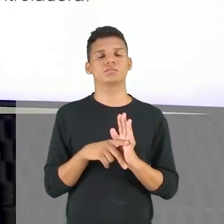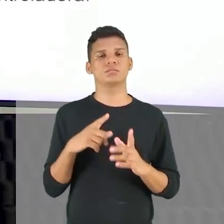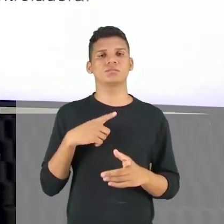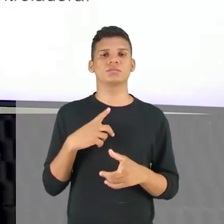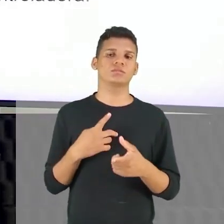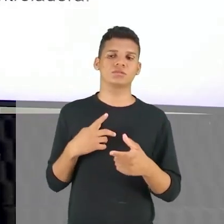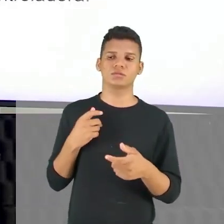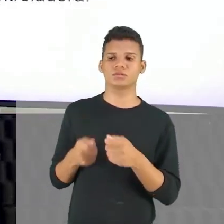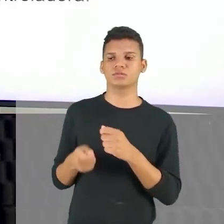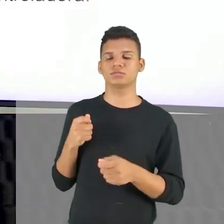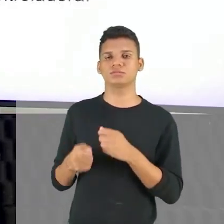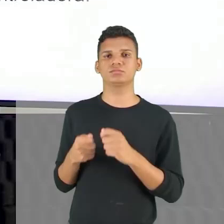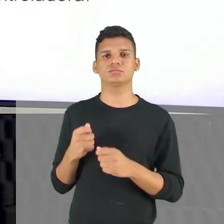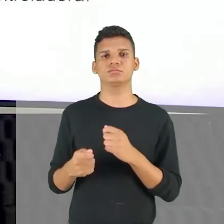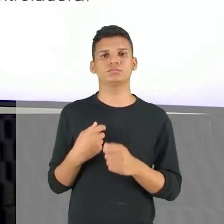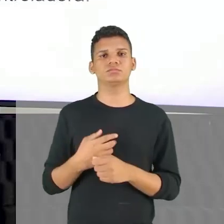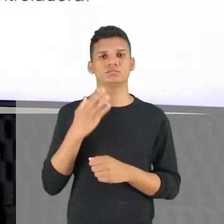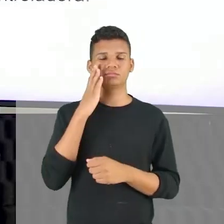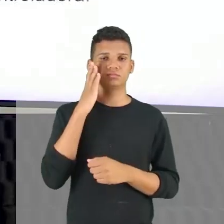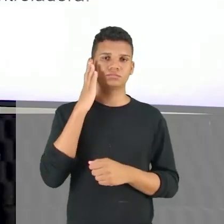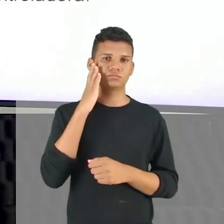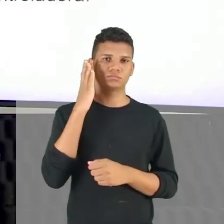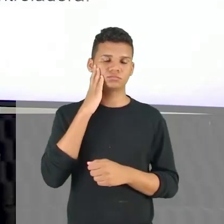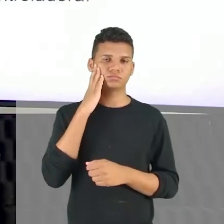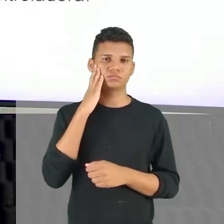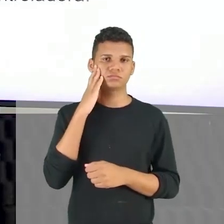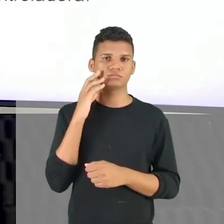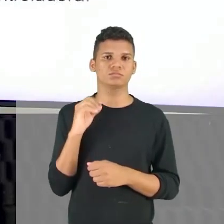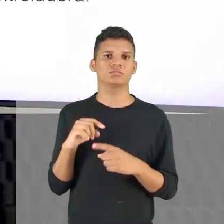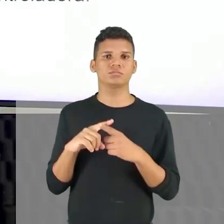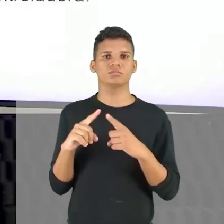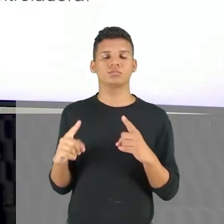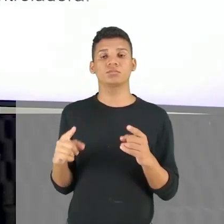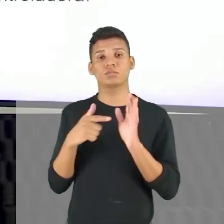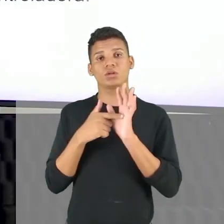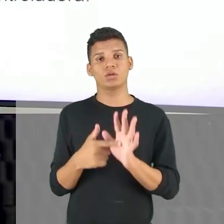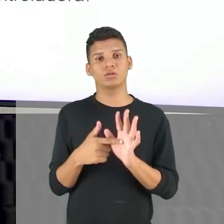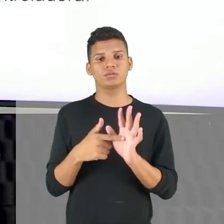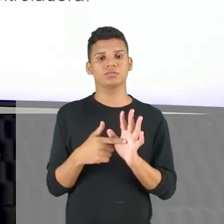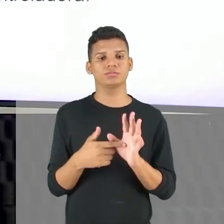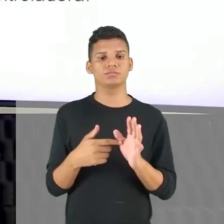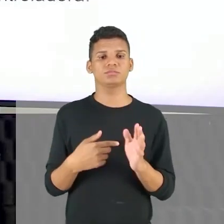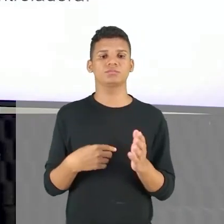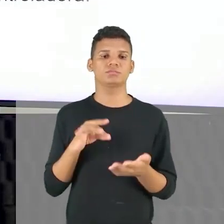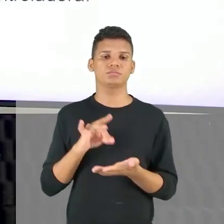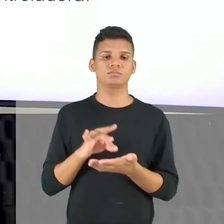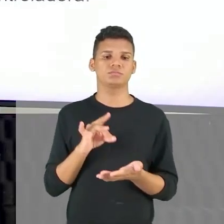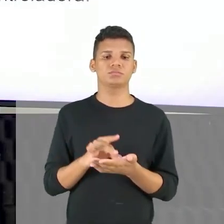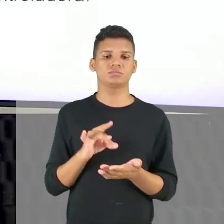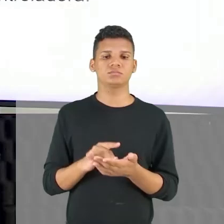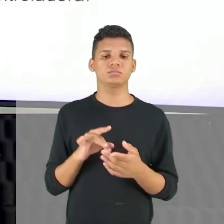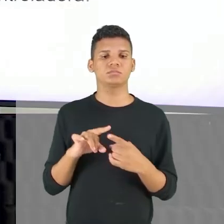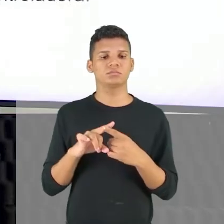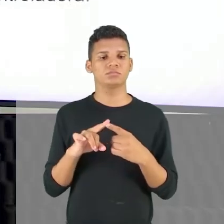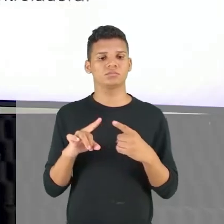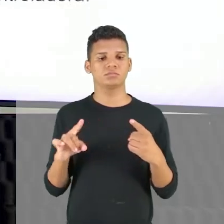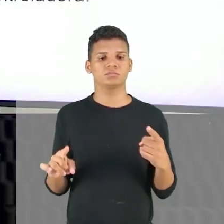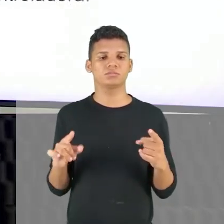manipulador amadurece tardiamente, busca mascarar a verdade, rejeita questionamentos